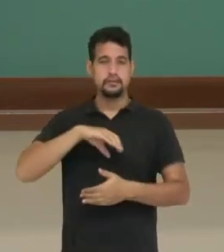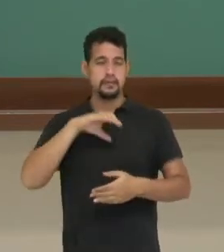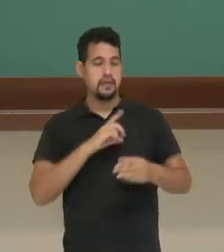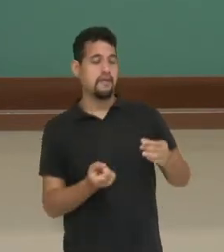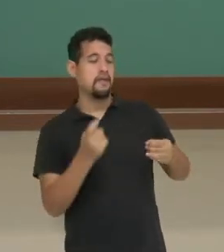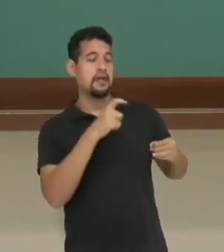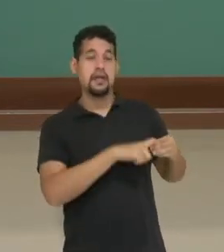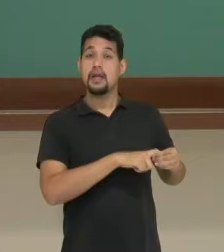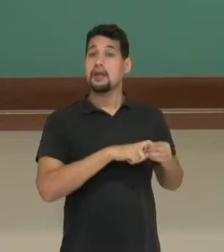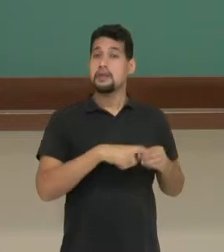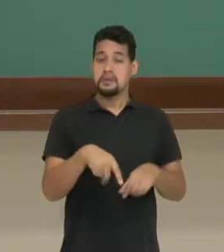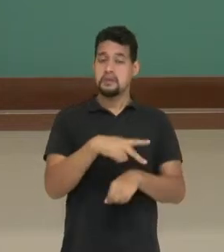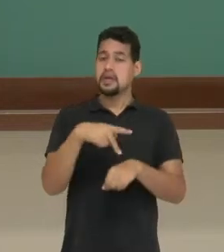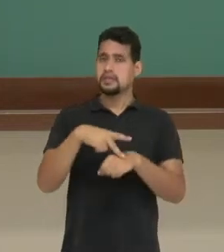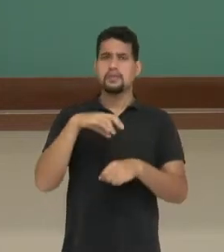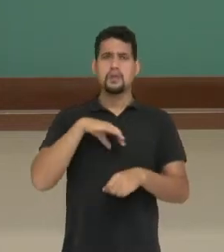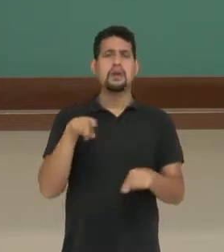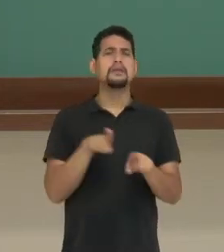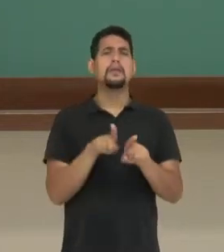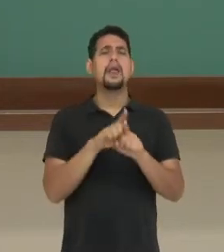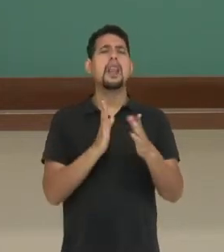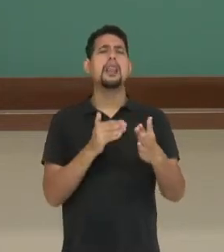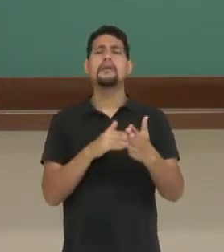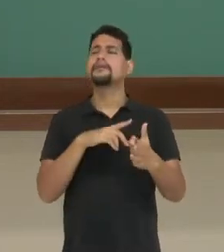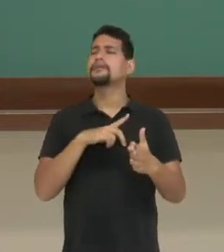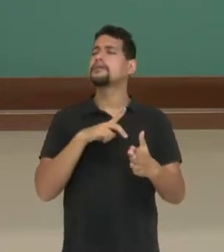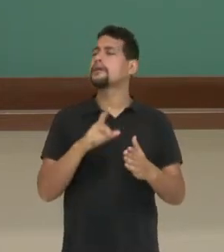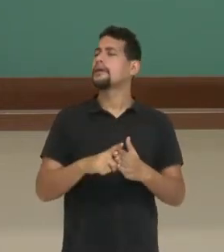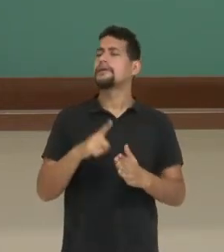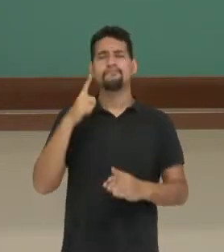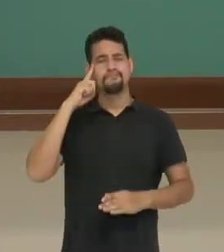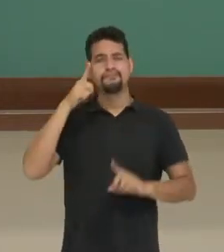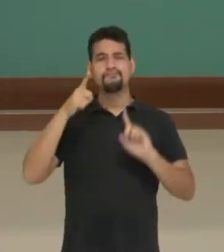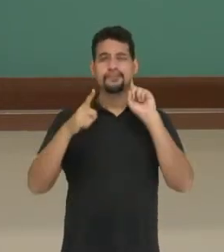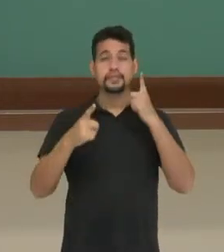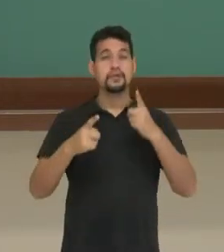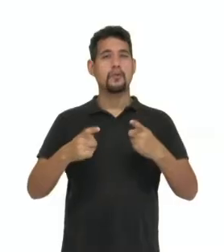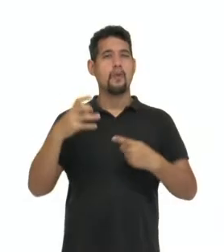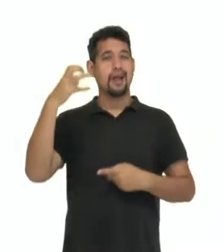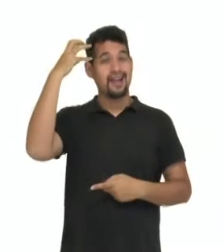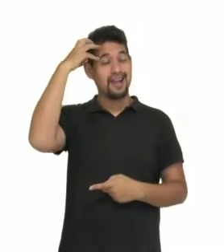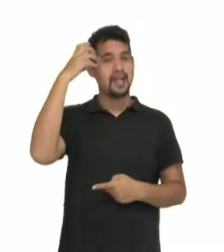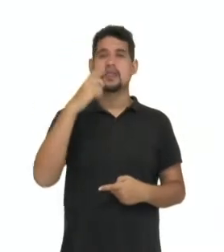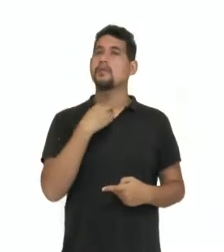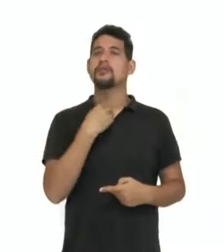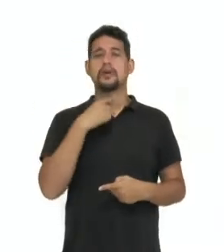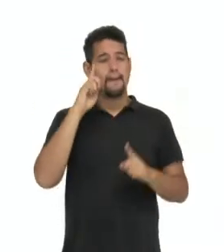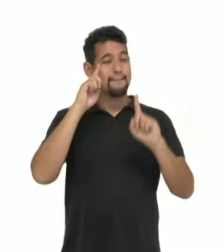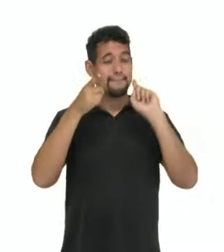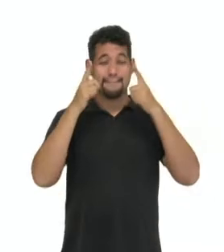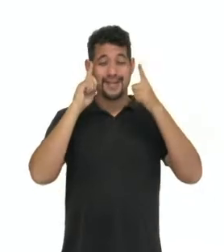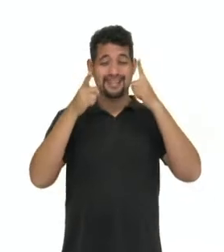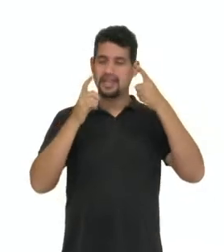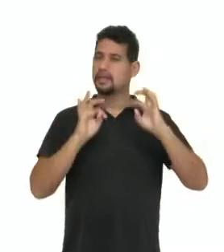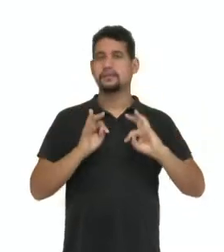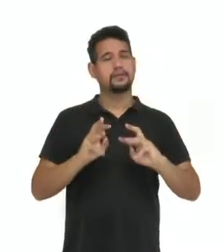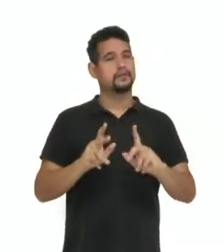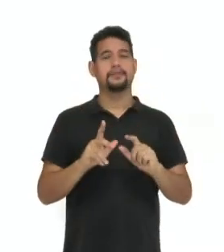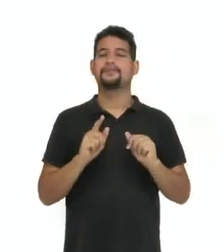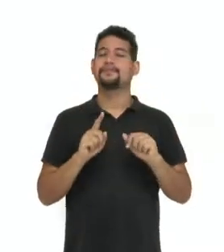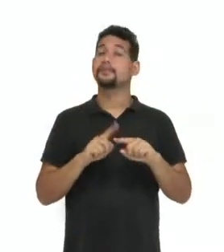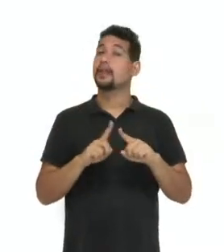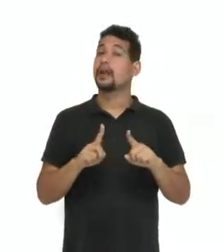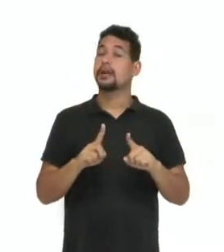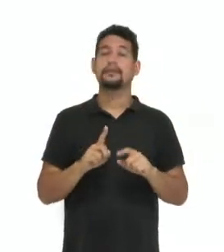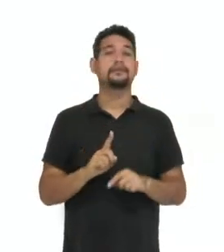Portugal, como também a limitação do poder do rei, né? Colocando limites ao poder do rei. Nesse sentido,